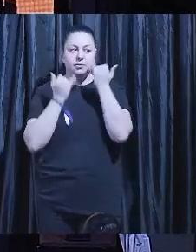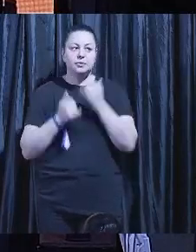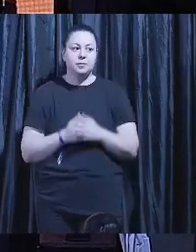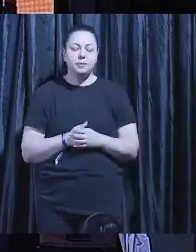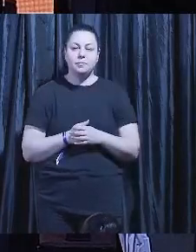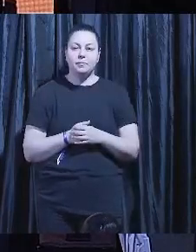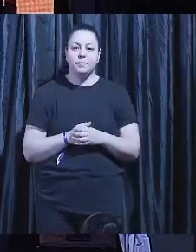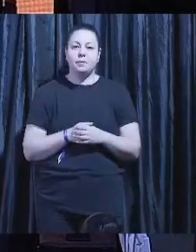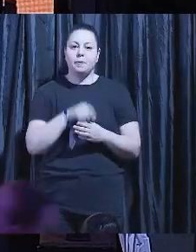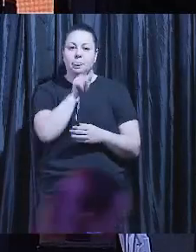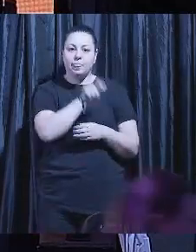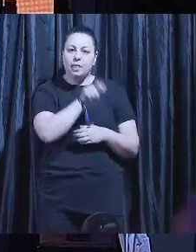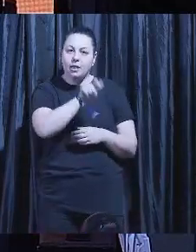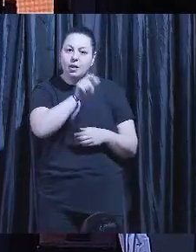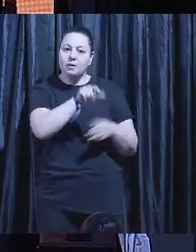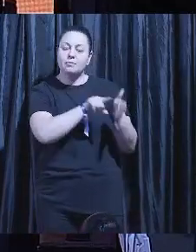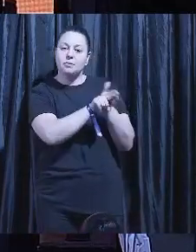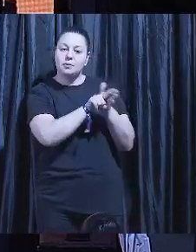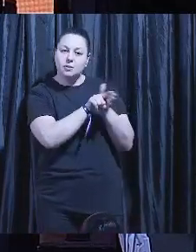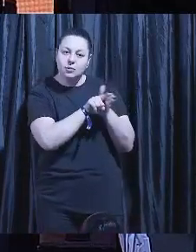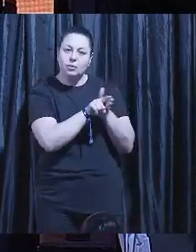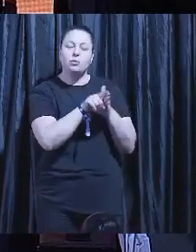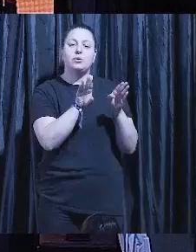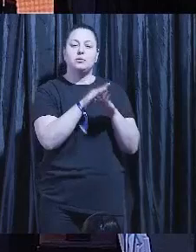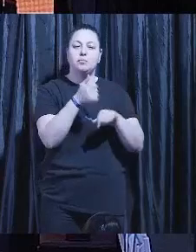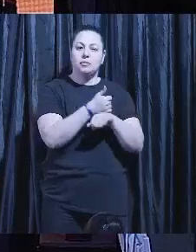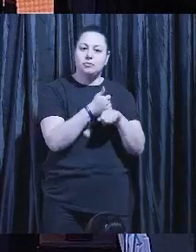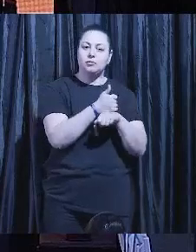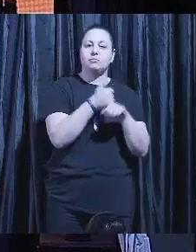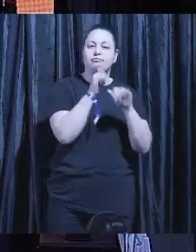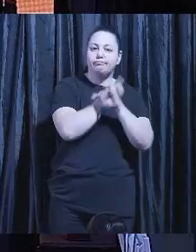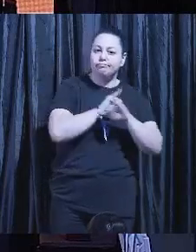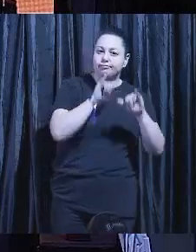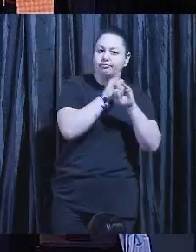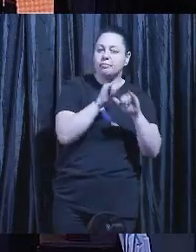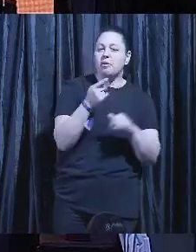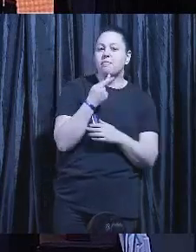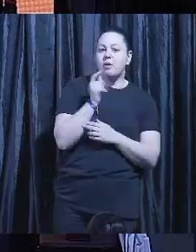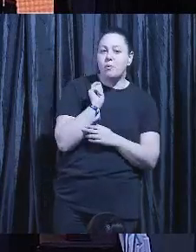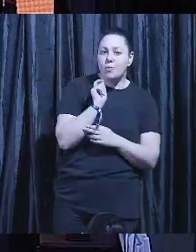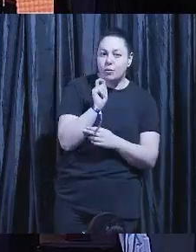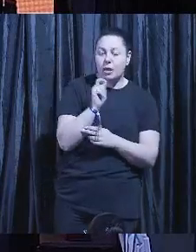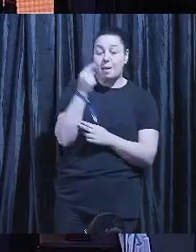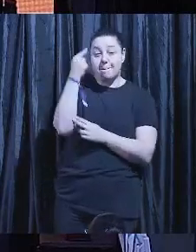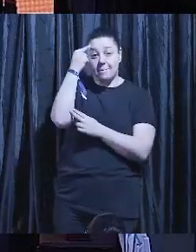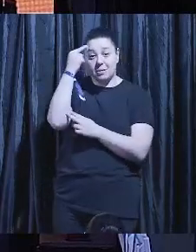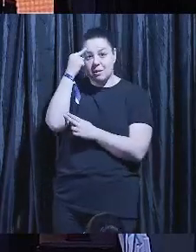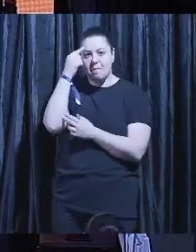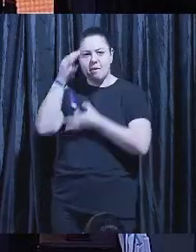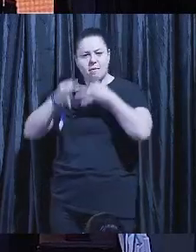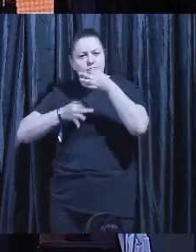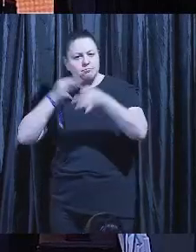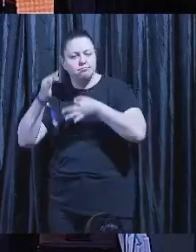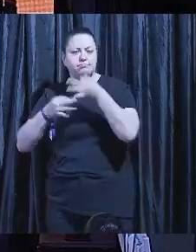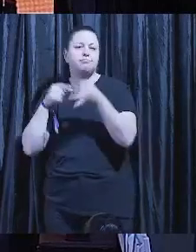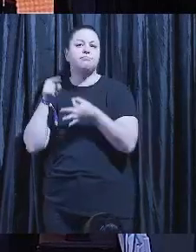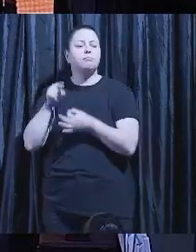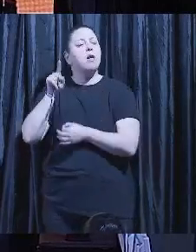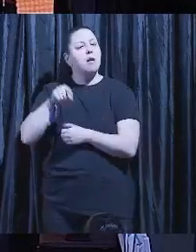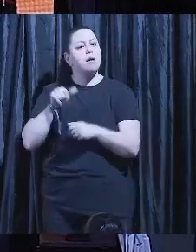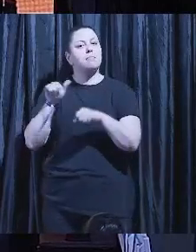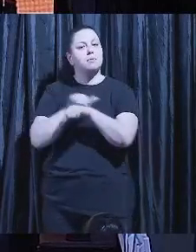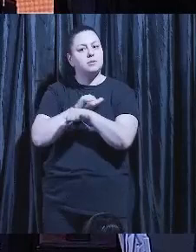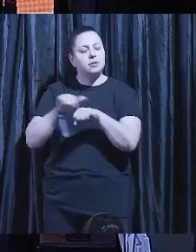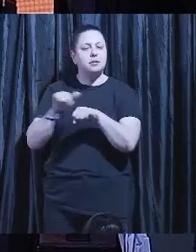aí, esses pesquisadores e os comunicadores estão dizendo o pensamento crítico é a forma possível,